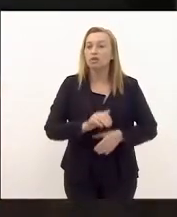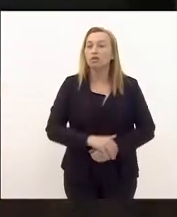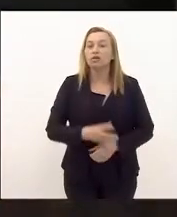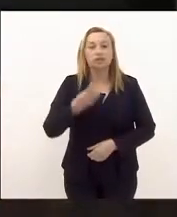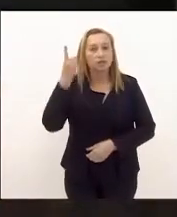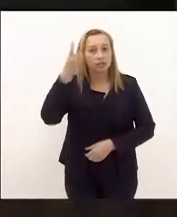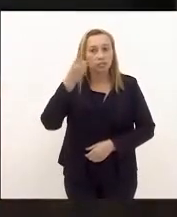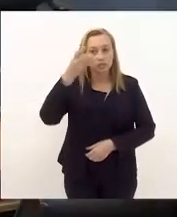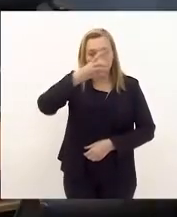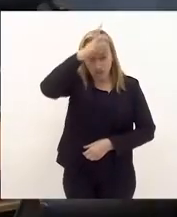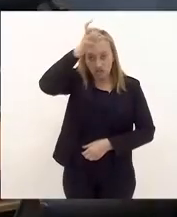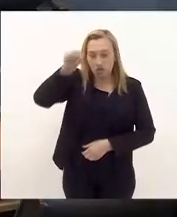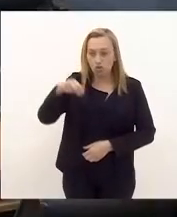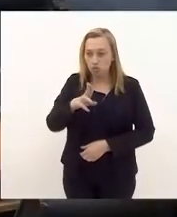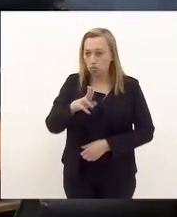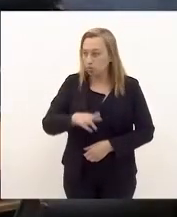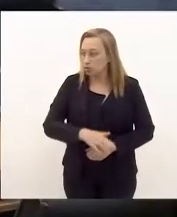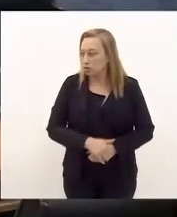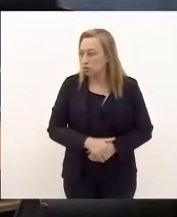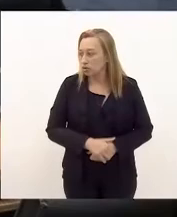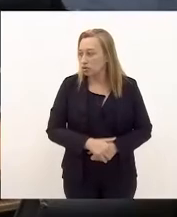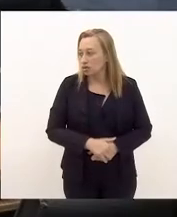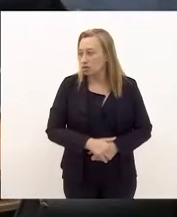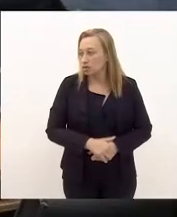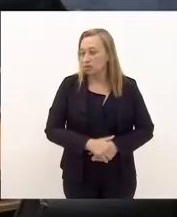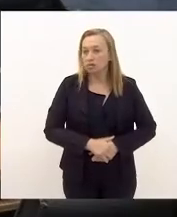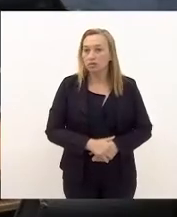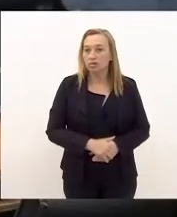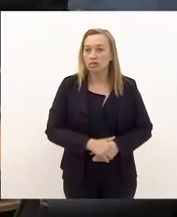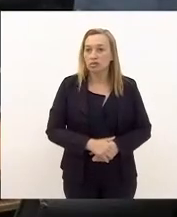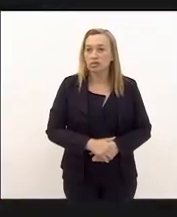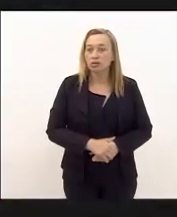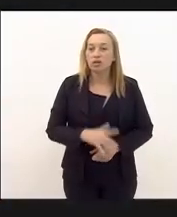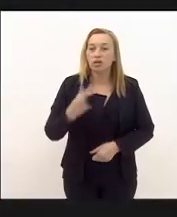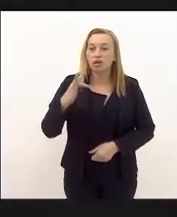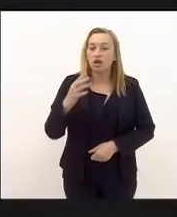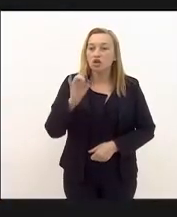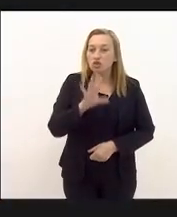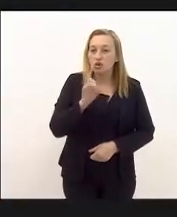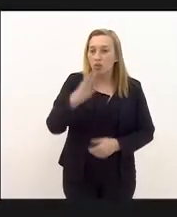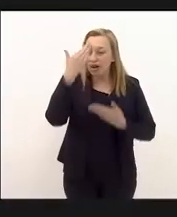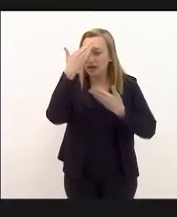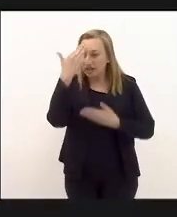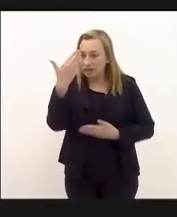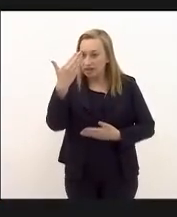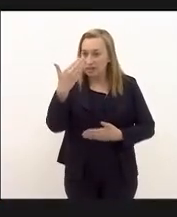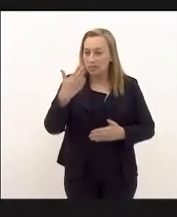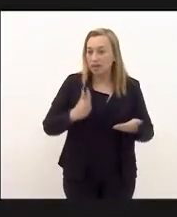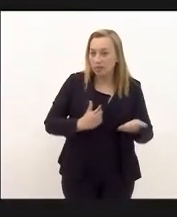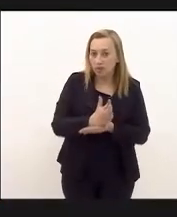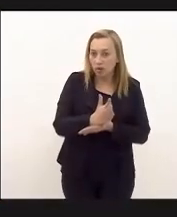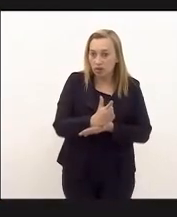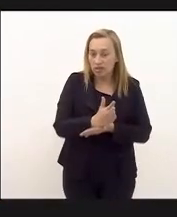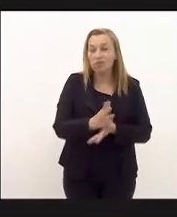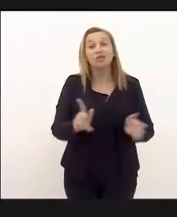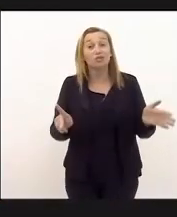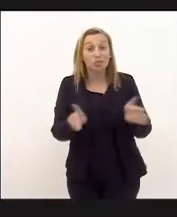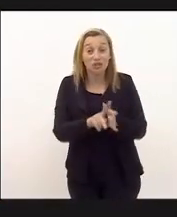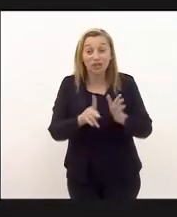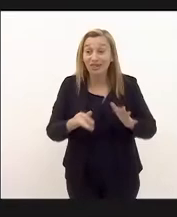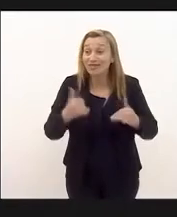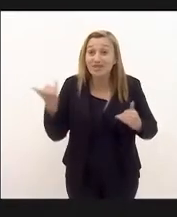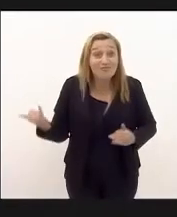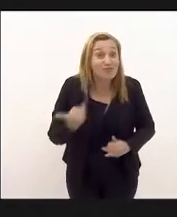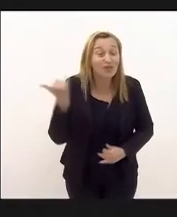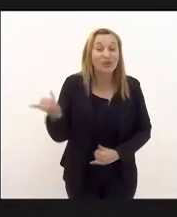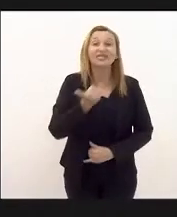deputada Tia Ju. Em breve, senhor presidente, só agradecer aos meus pares pela aprovação desse projeto tão